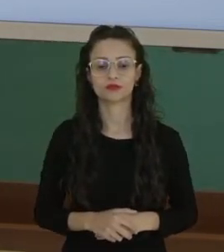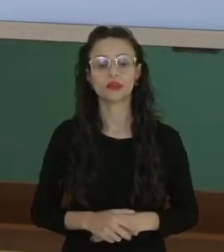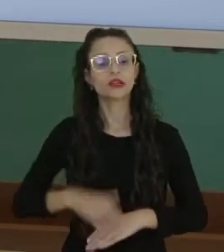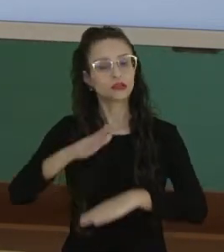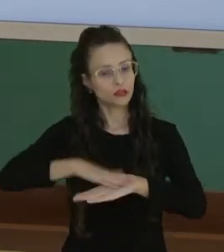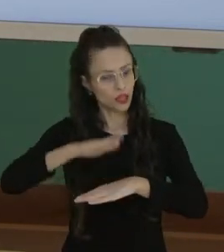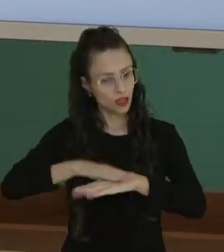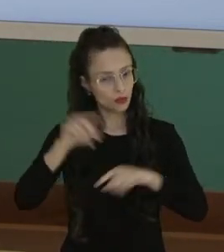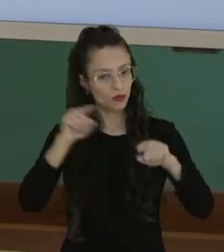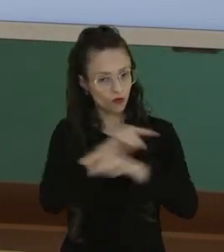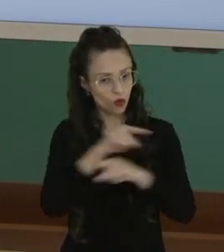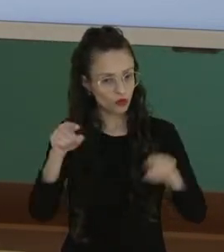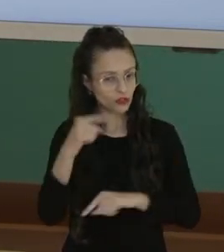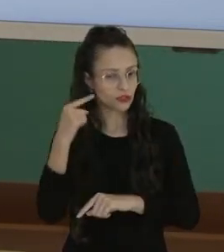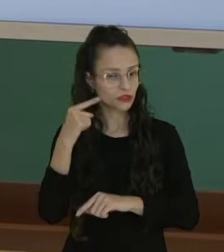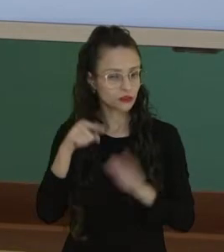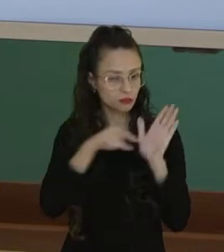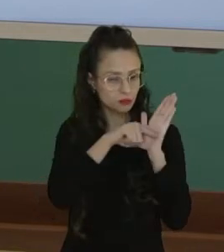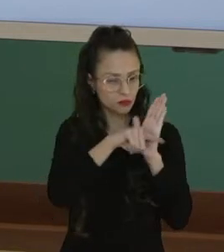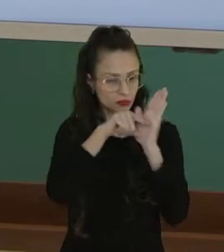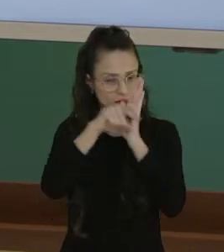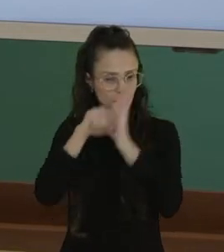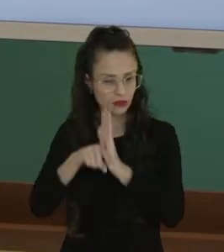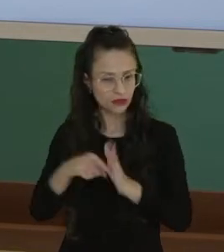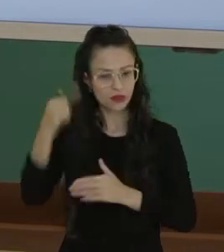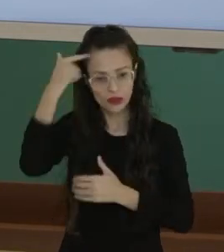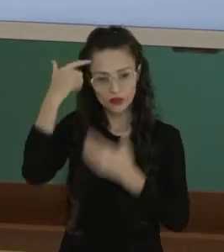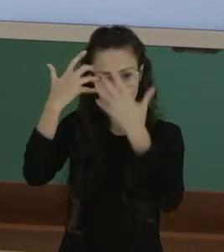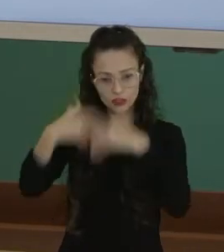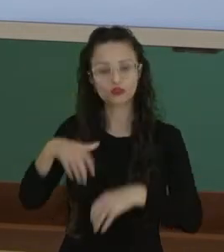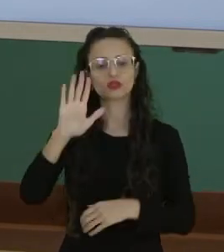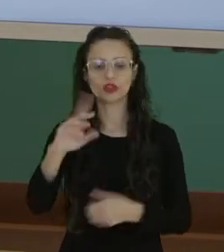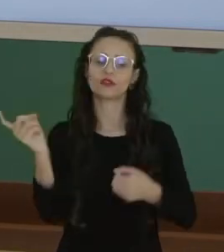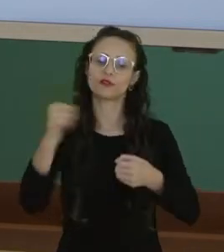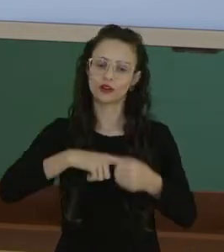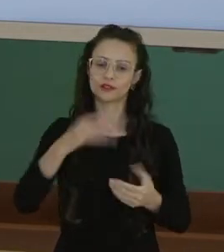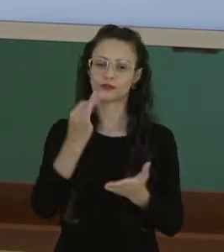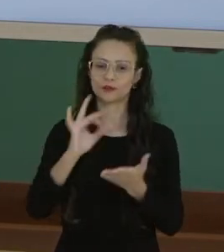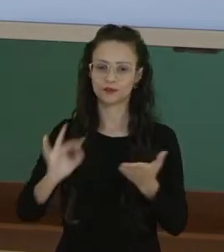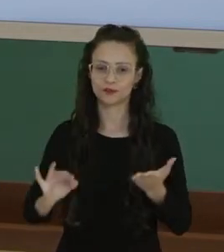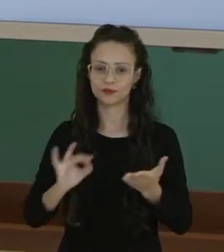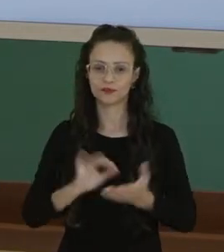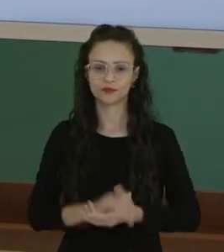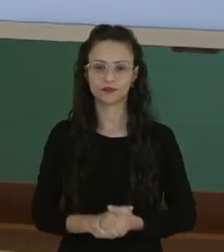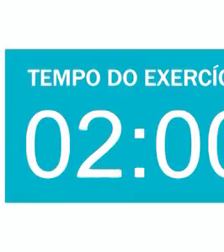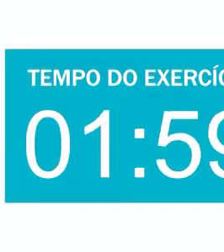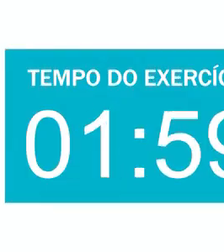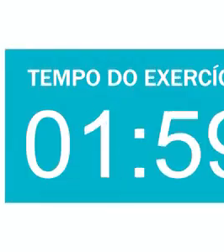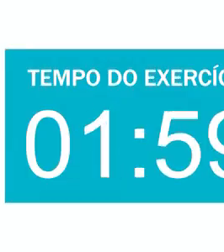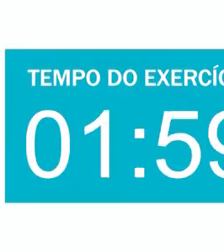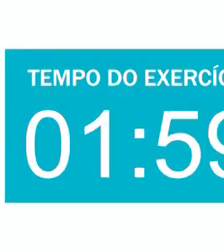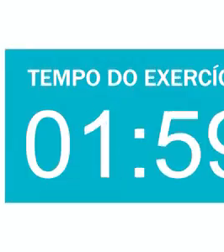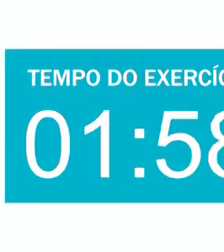tempinho para vocês poderem fazer essa pesquisa, fazer essa reflexão e daqui a pouco a gente volta para responder.